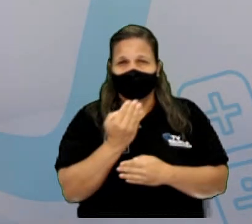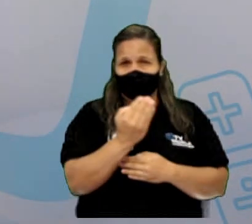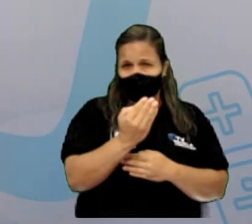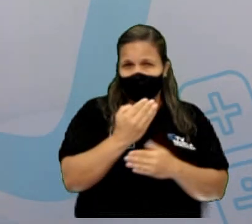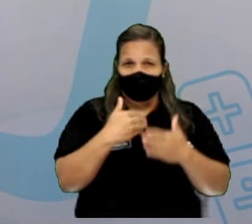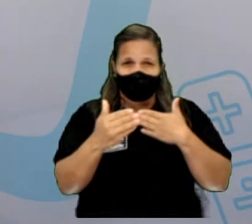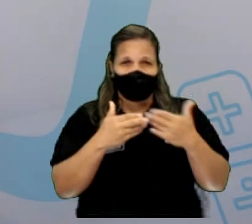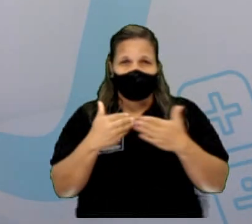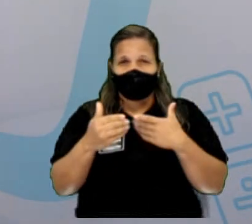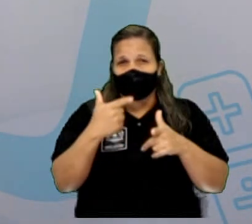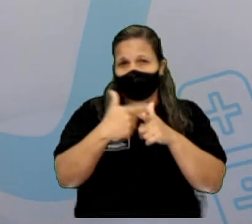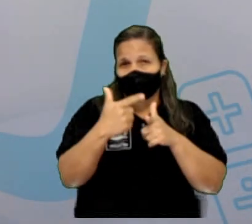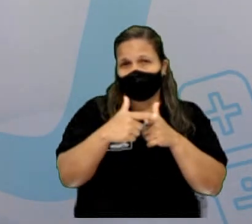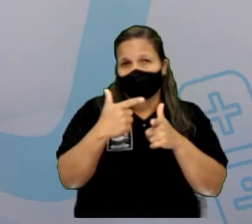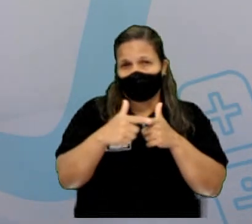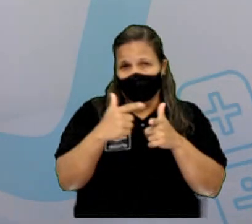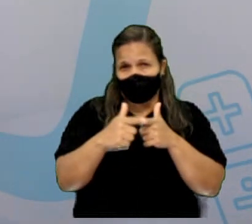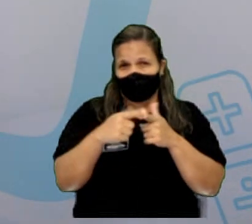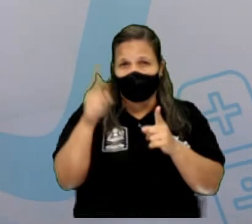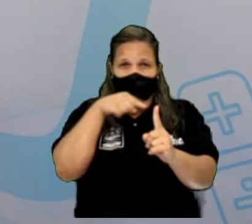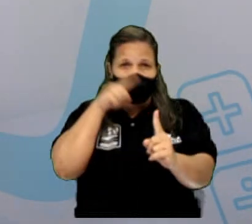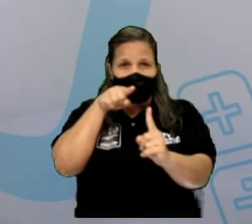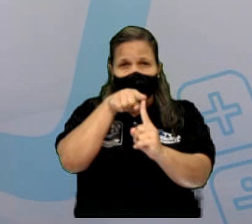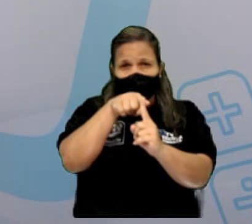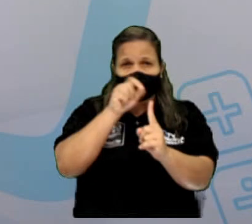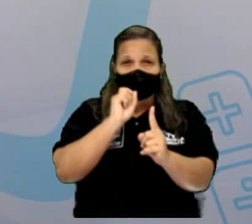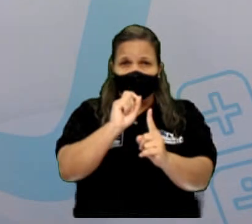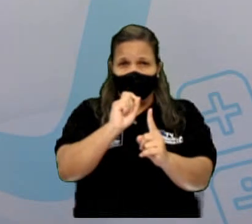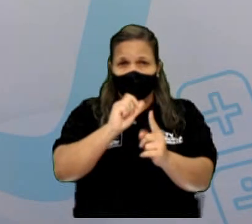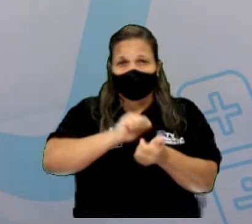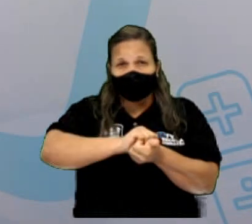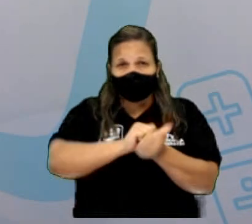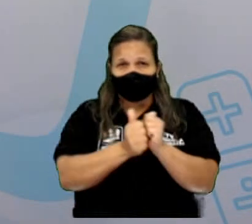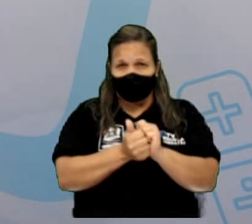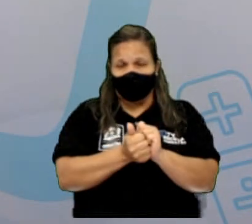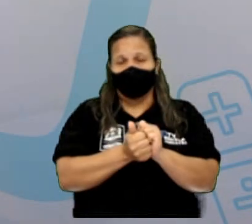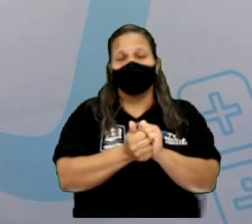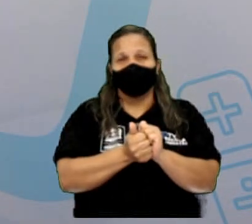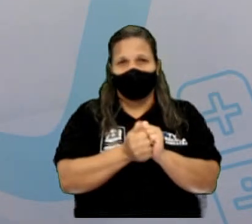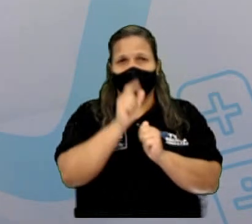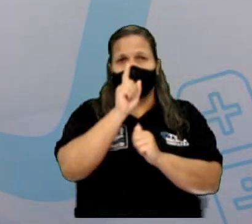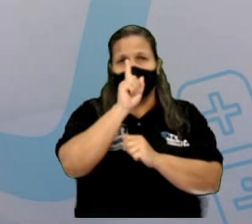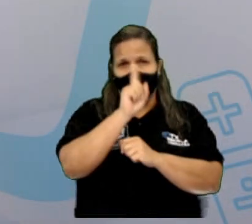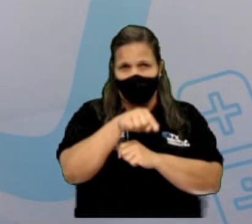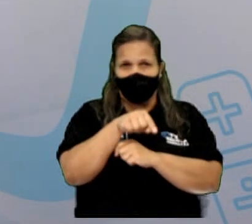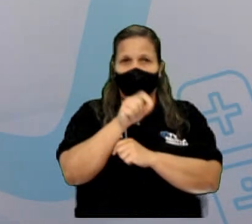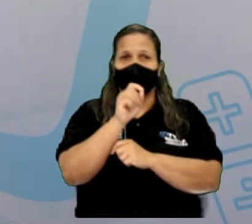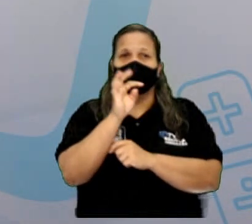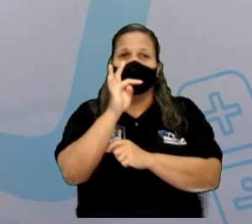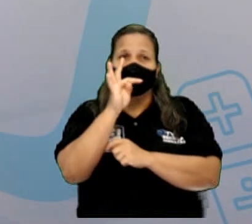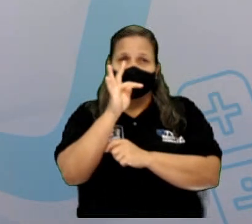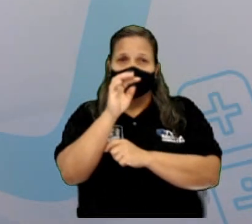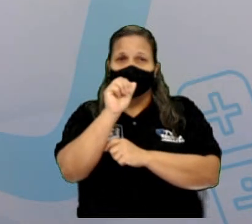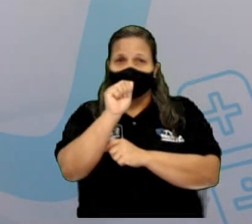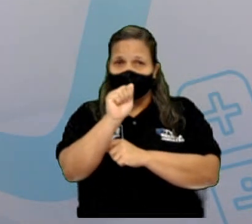jogo, frente aos objetivos daquela modalidade, diz respeito ao aspecto tático,